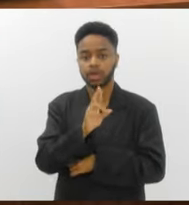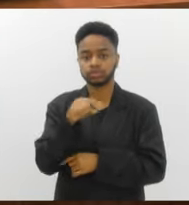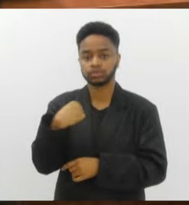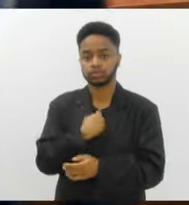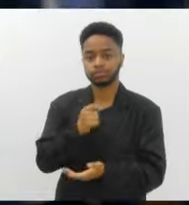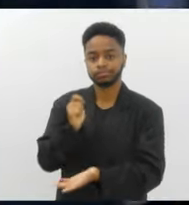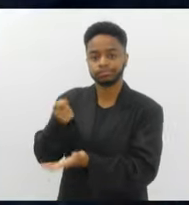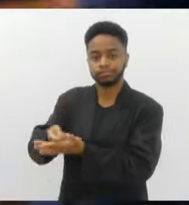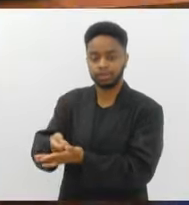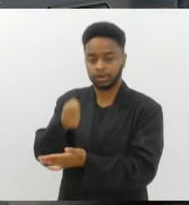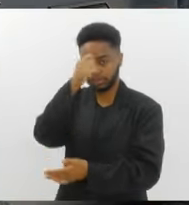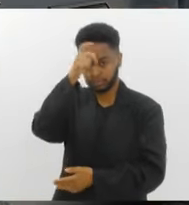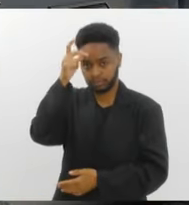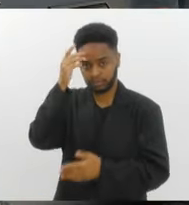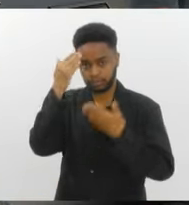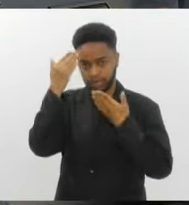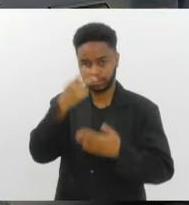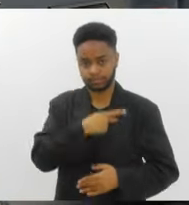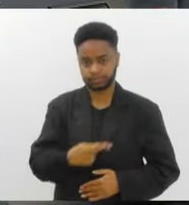presidente.